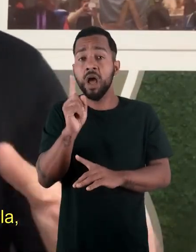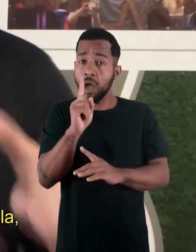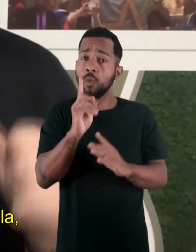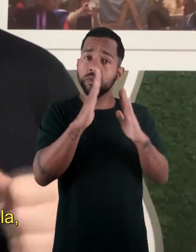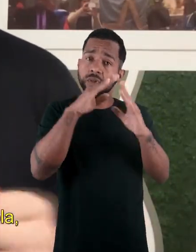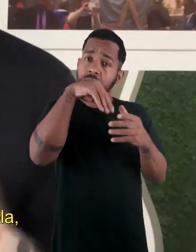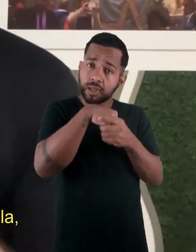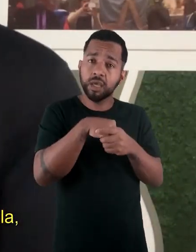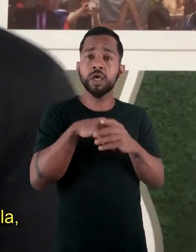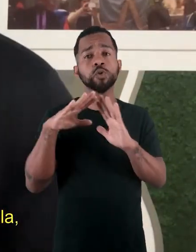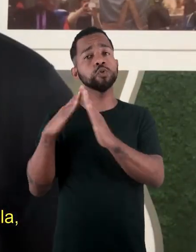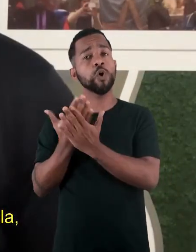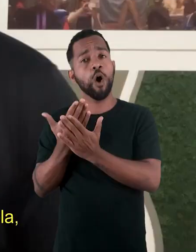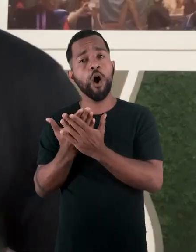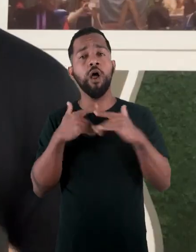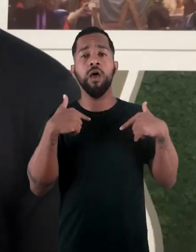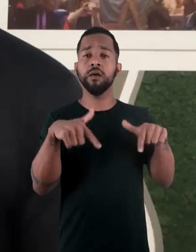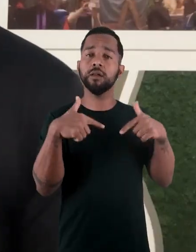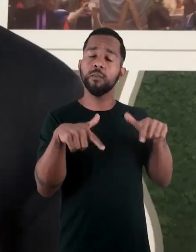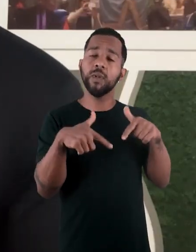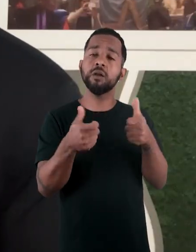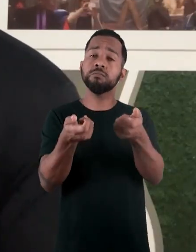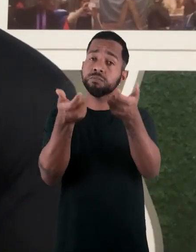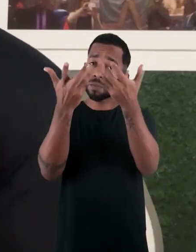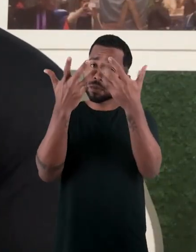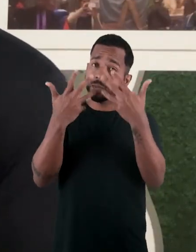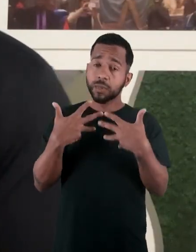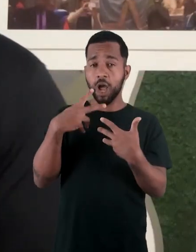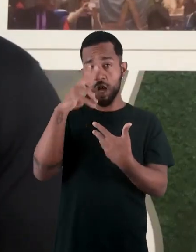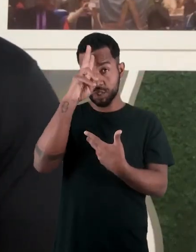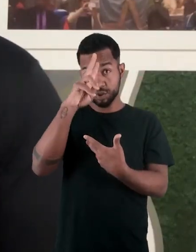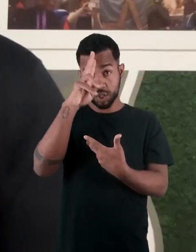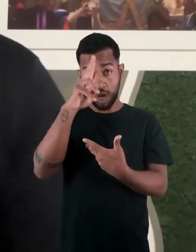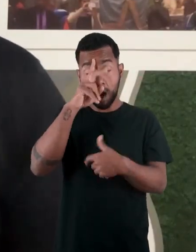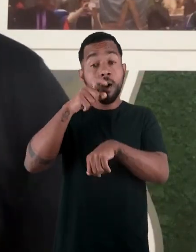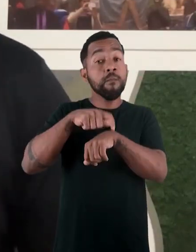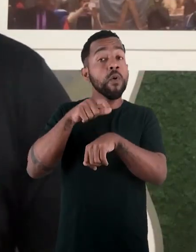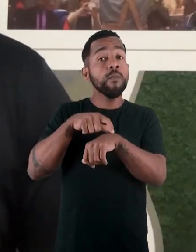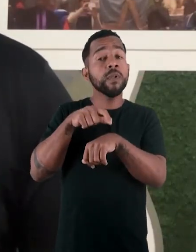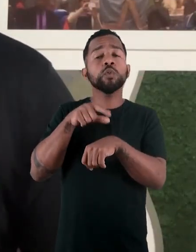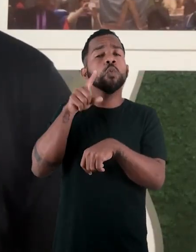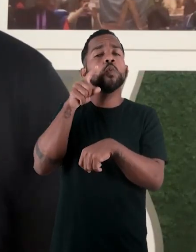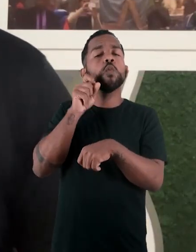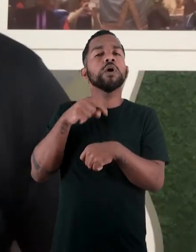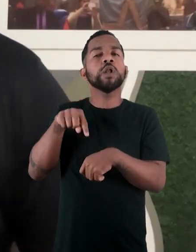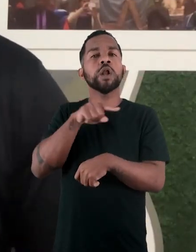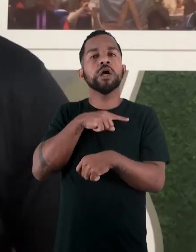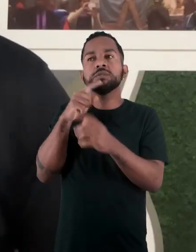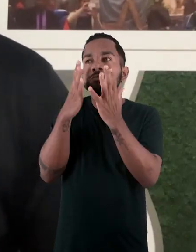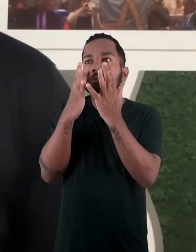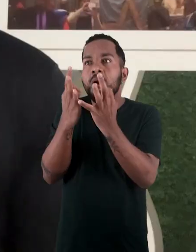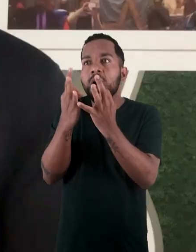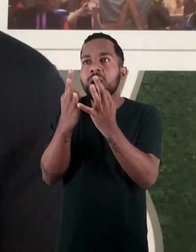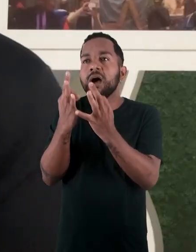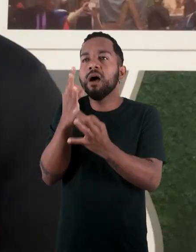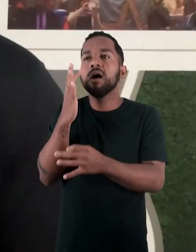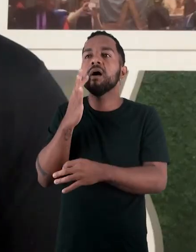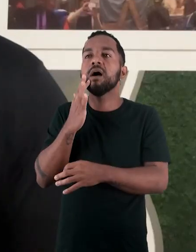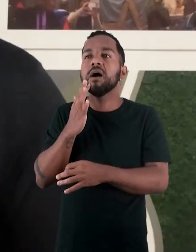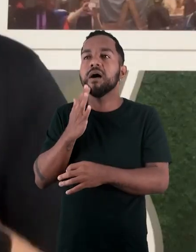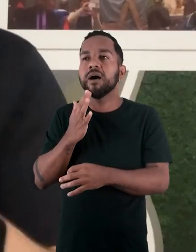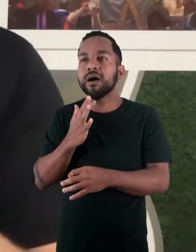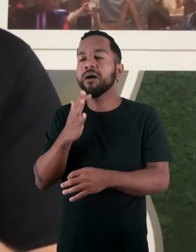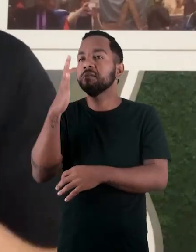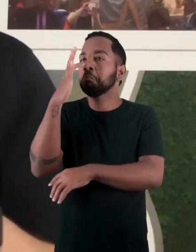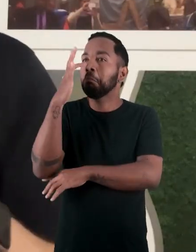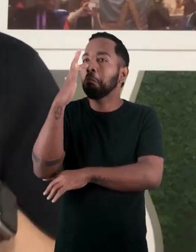da tua escola, alguém do seu trabalho. Quem que no momento de fala te prende? Segura a sua atenção. Começa a prestar mais